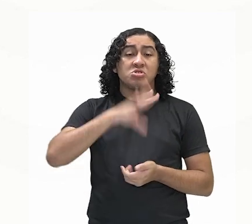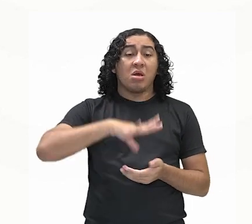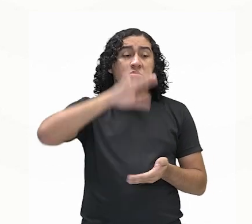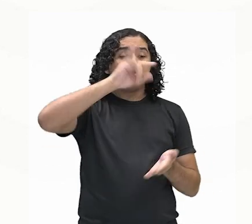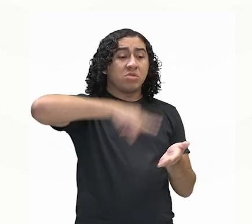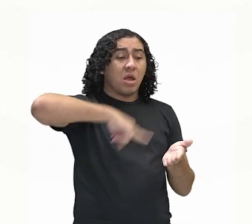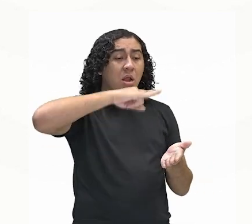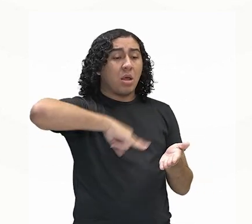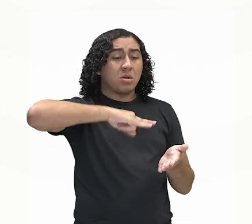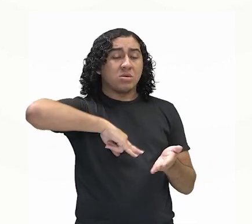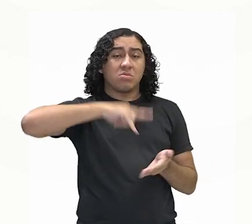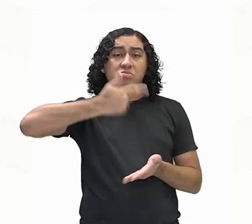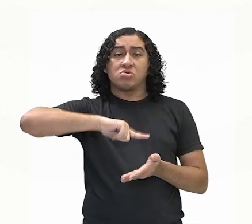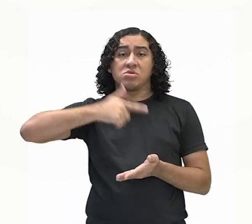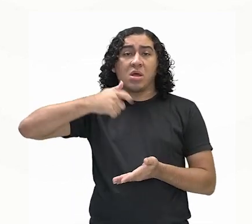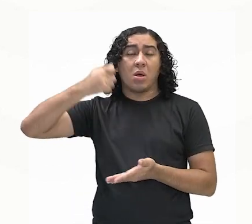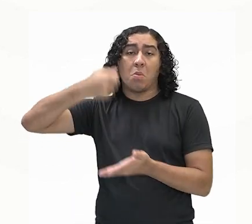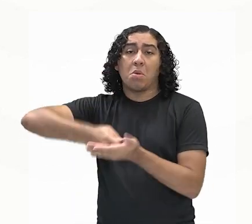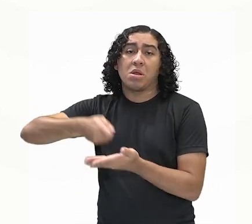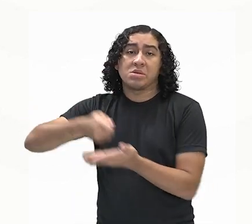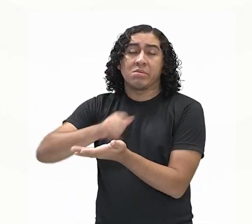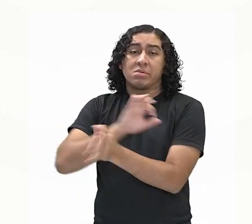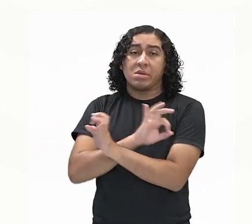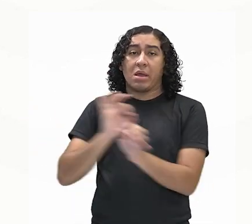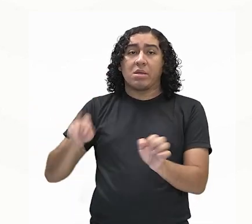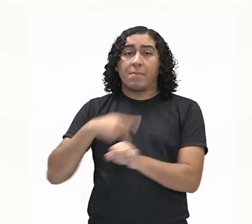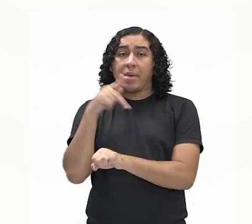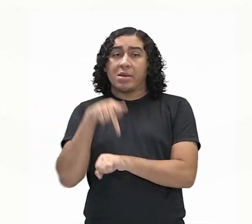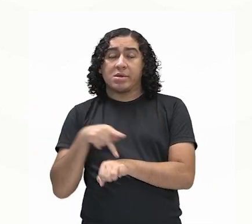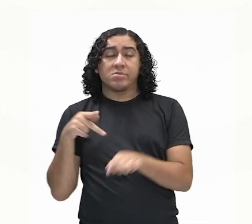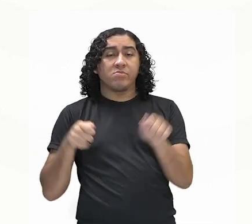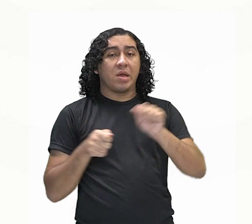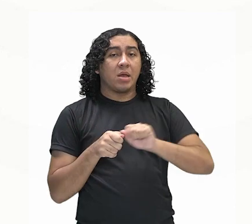nenhuma obrigação dos países em fazerem, né,